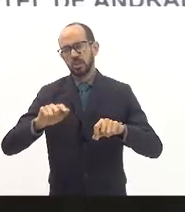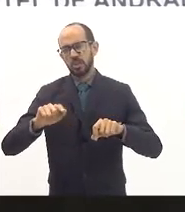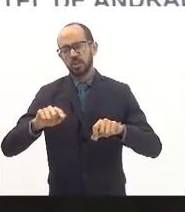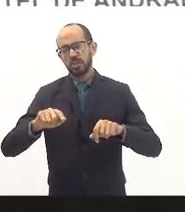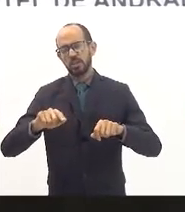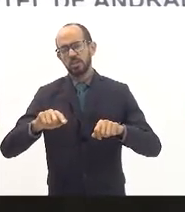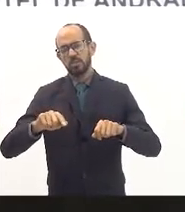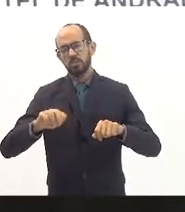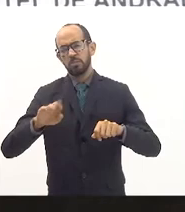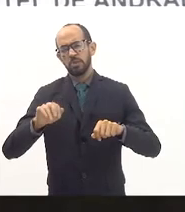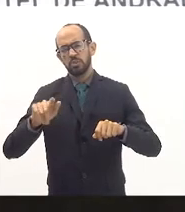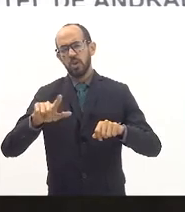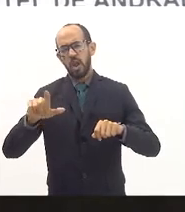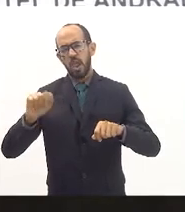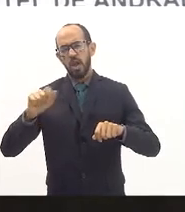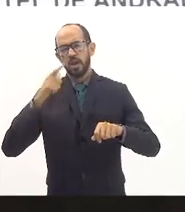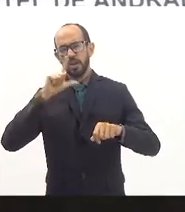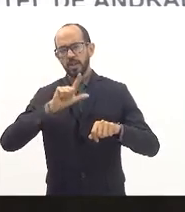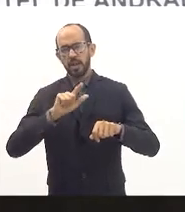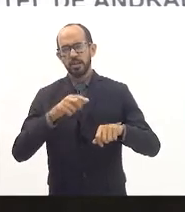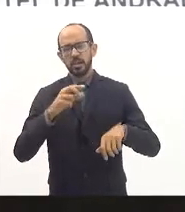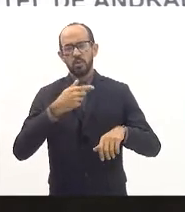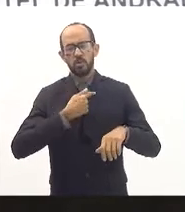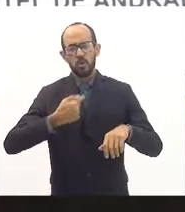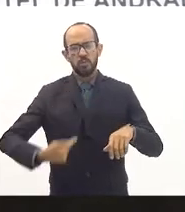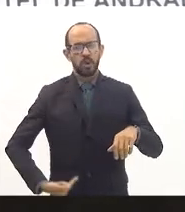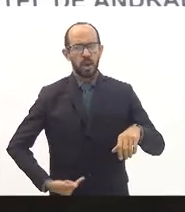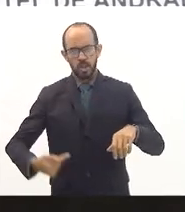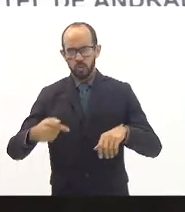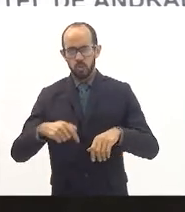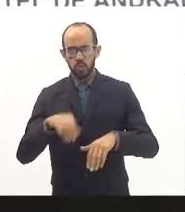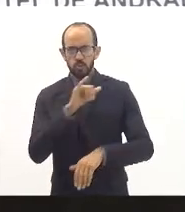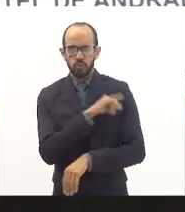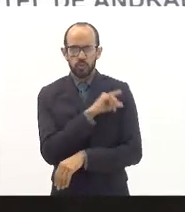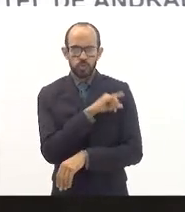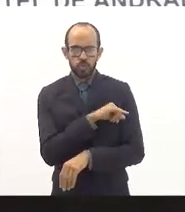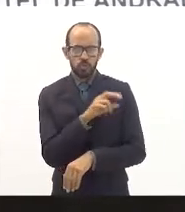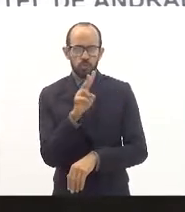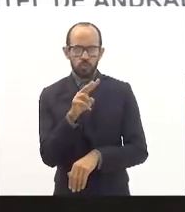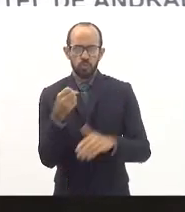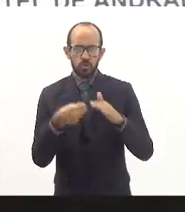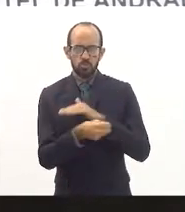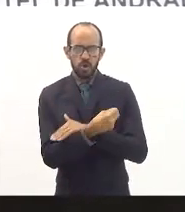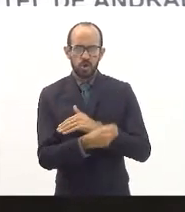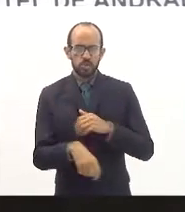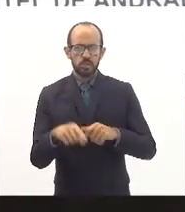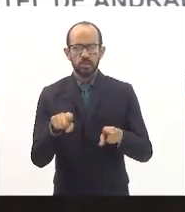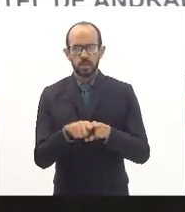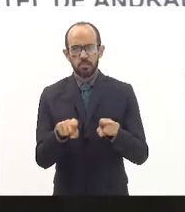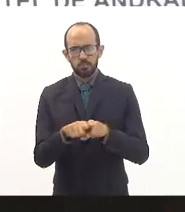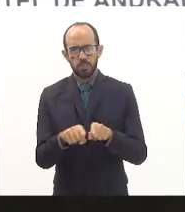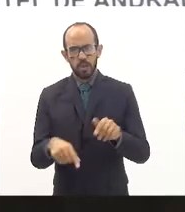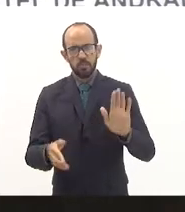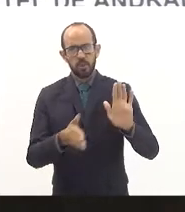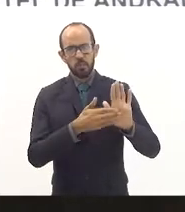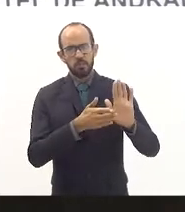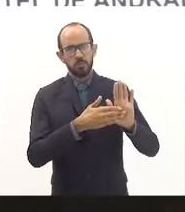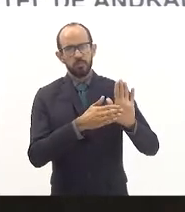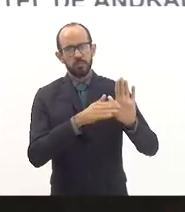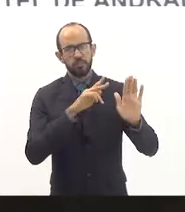Grande, do Rio de Janeiro por 2 mandatos e seria candidato à presidência da República em